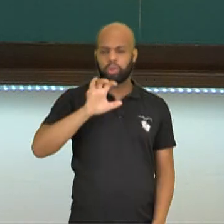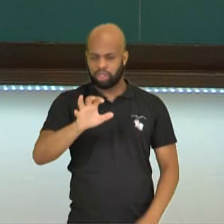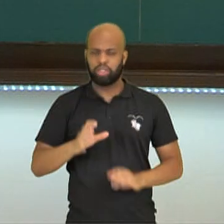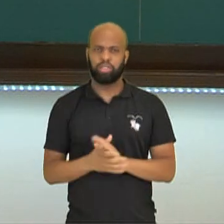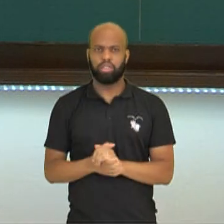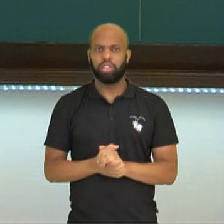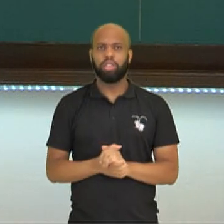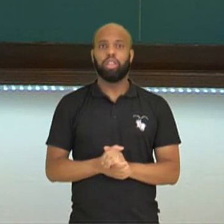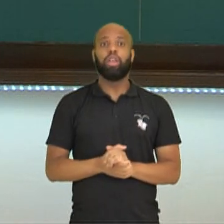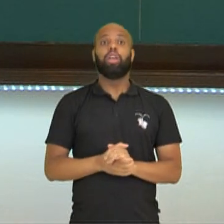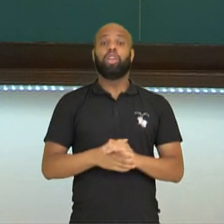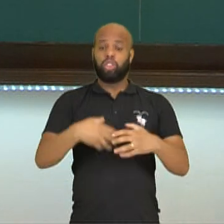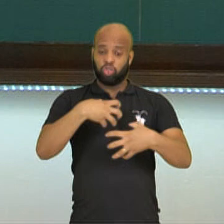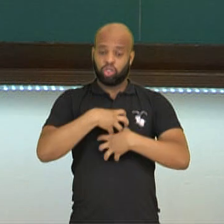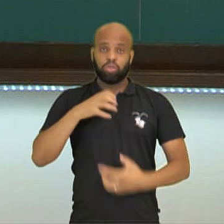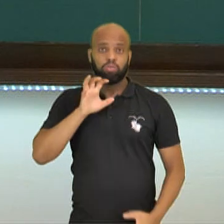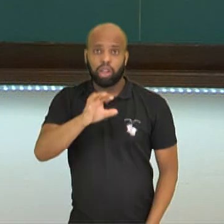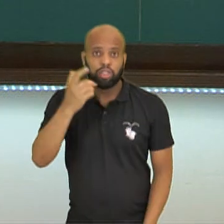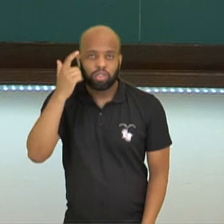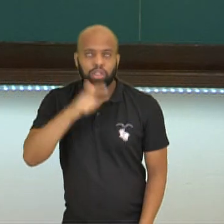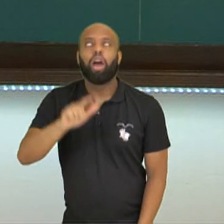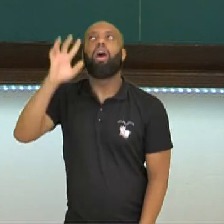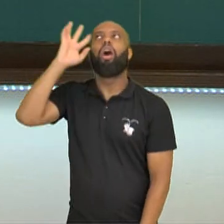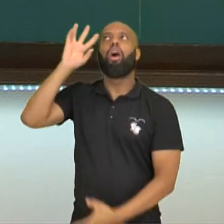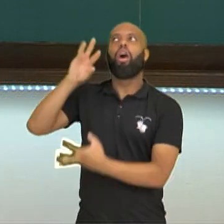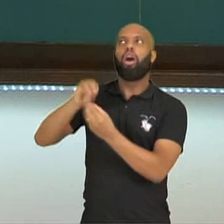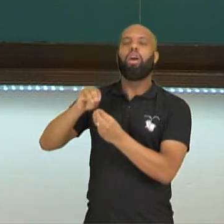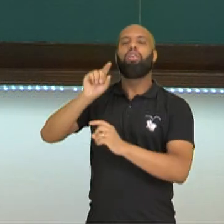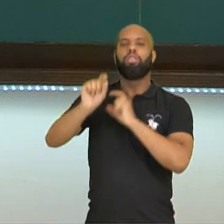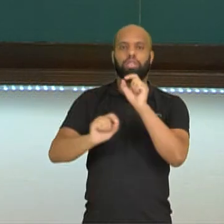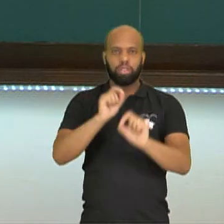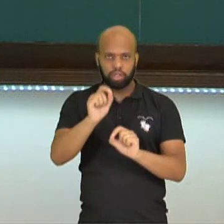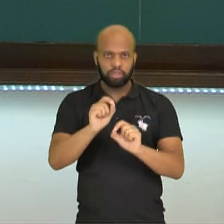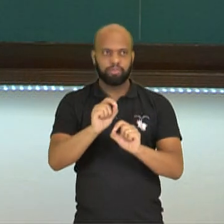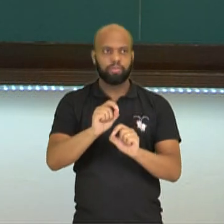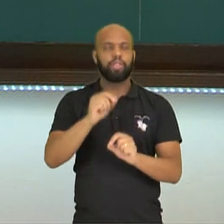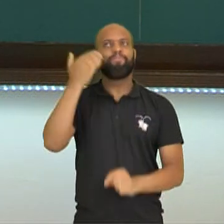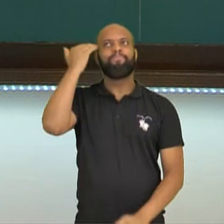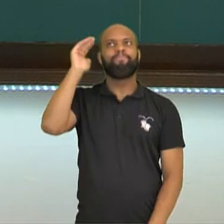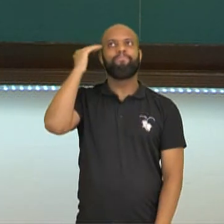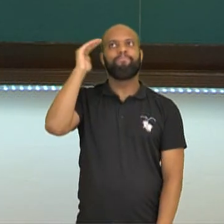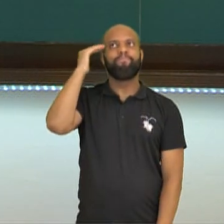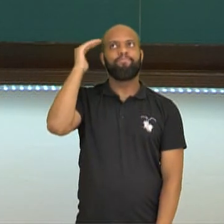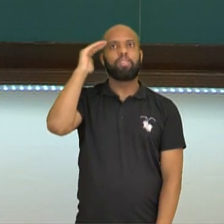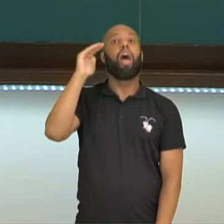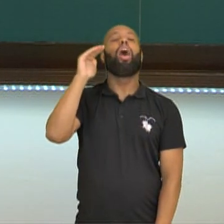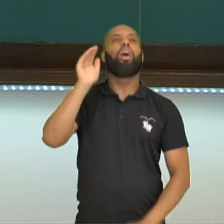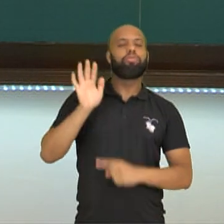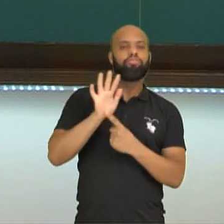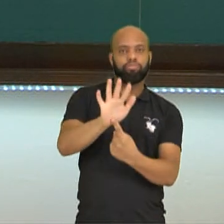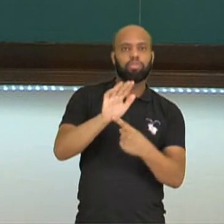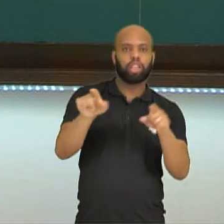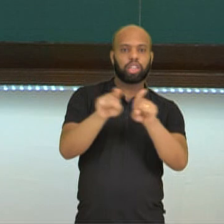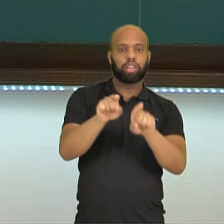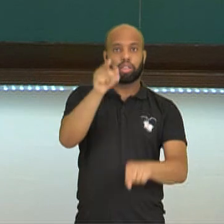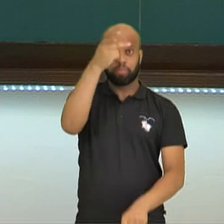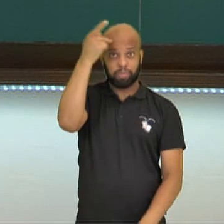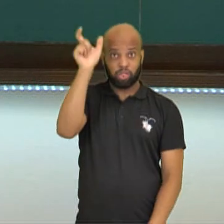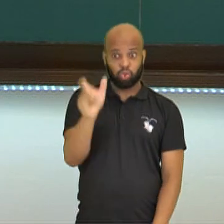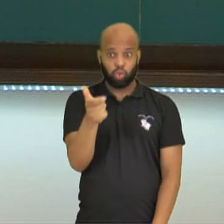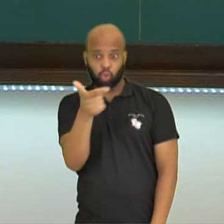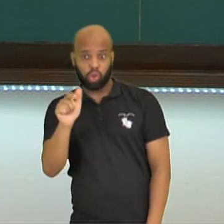disso, para que assim você consiga entender, pessoal, para que você consiga mostrar para essa